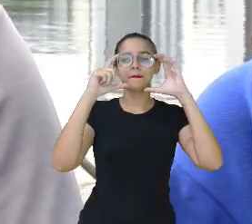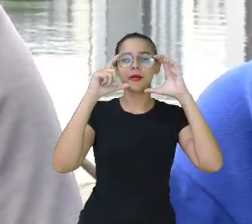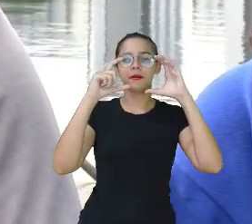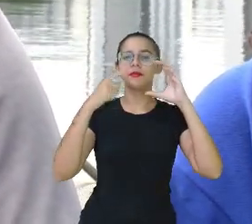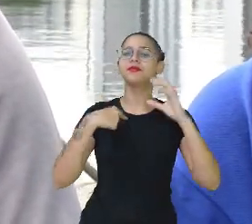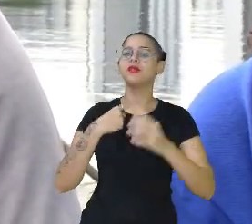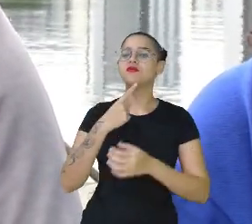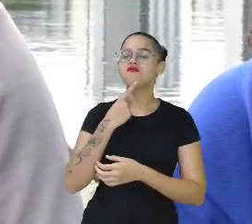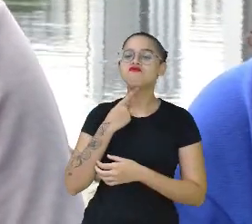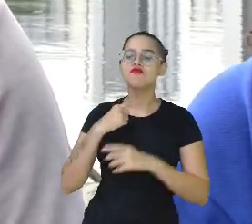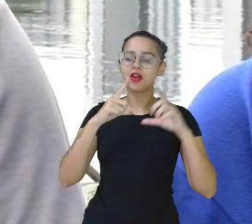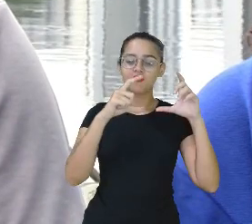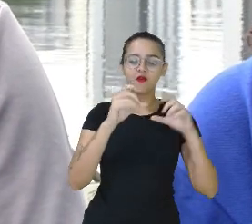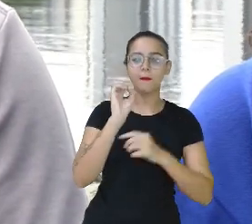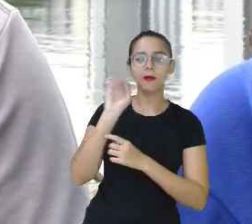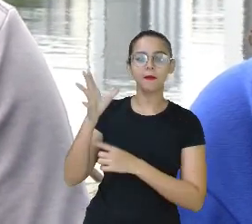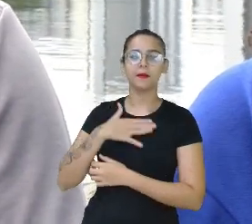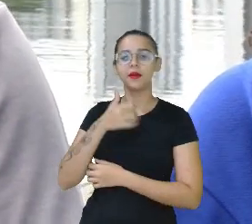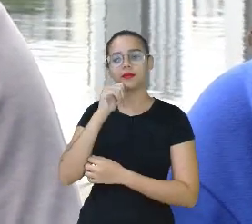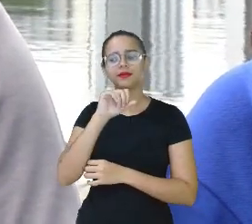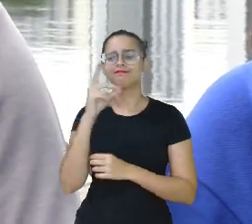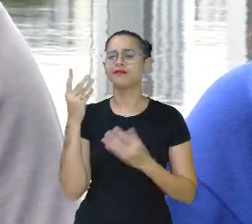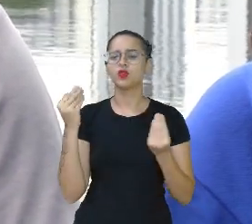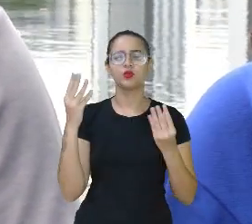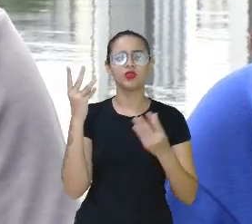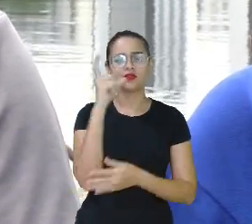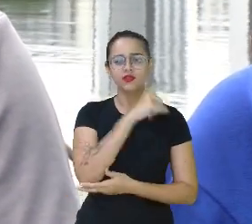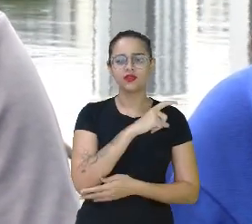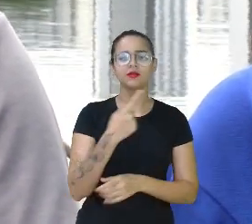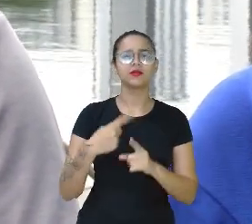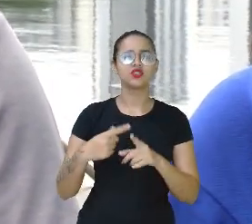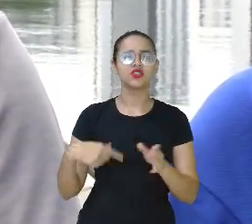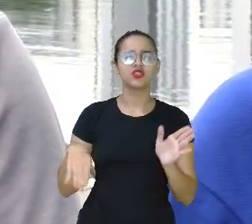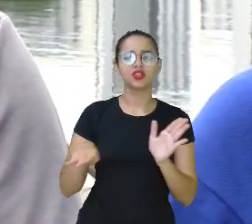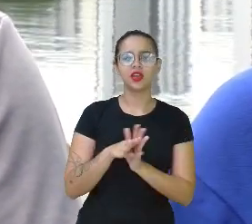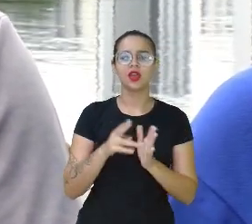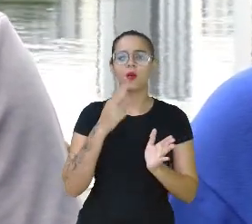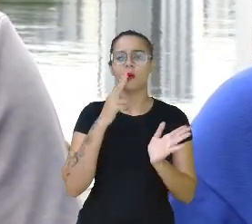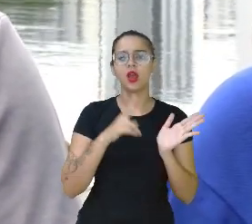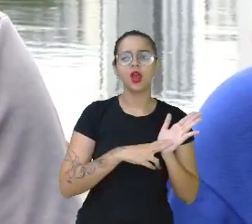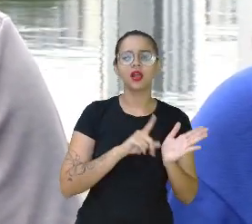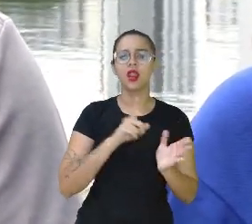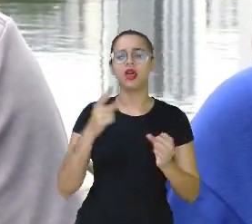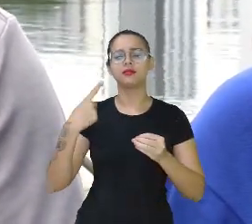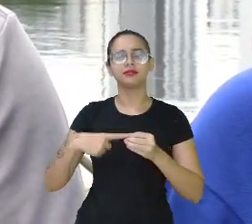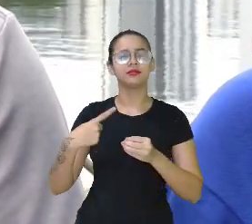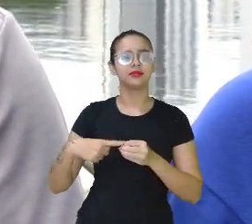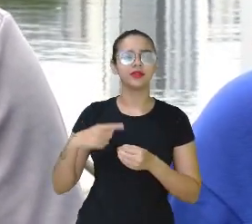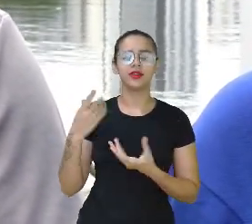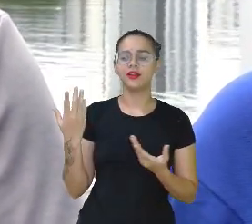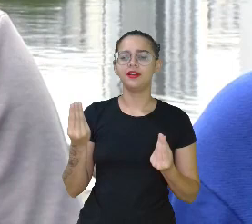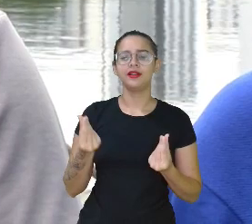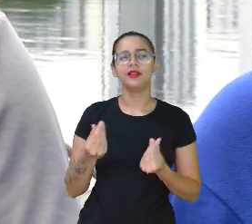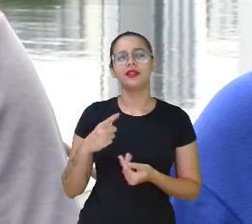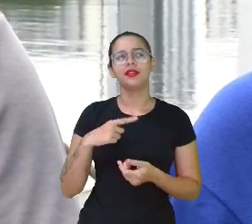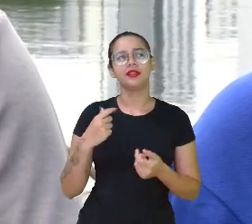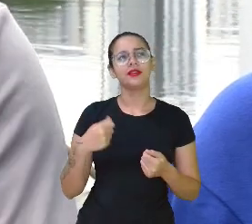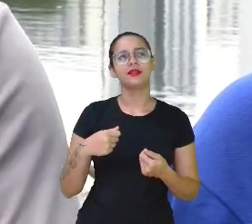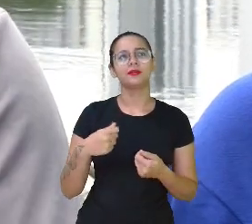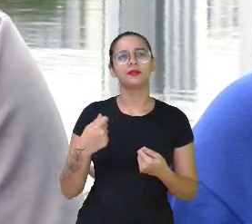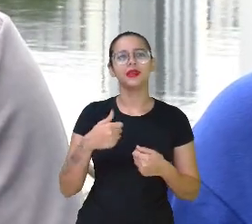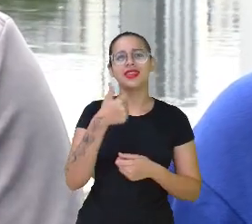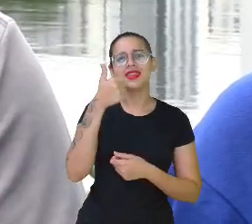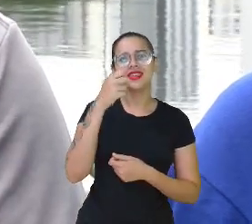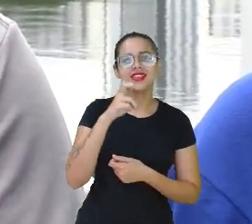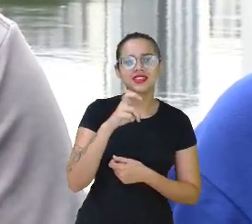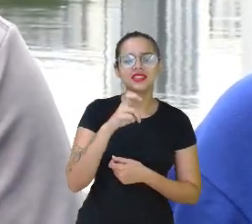para minha mãe, mas era tudo difícil. Porque para chegar uma carta lá no meu interior, onde é que era, aí eu tinha que passar uns 15 dias